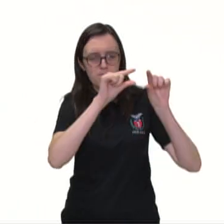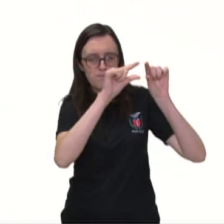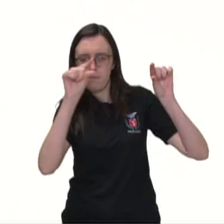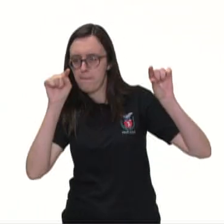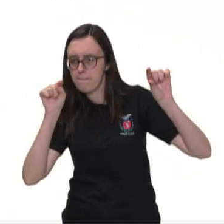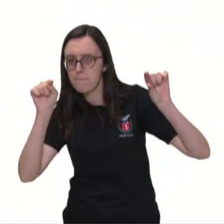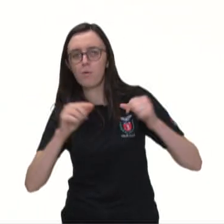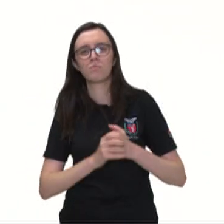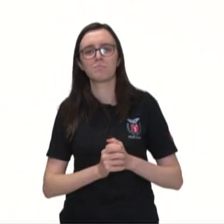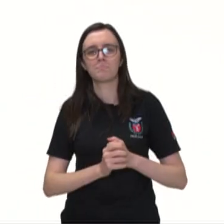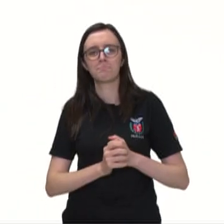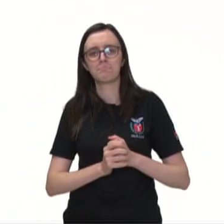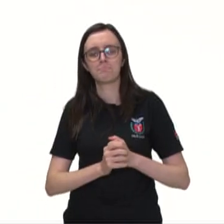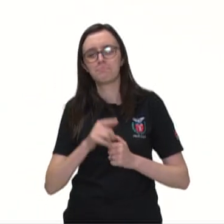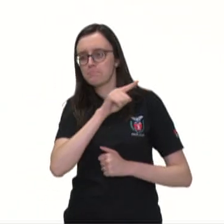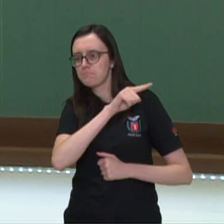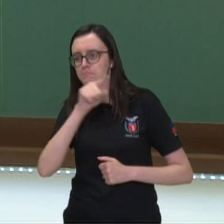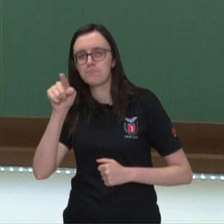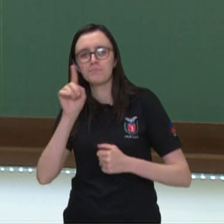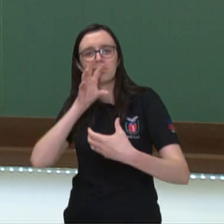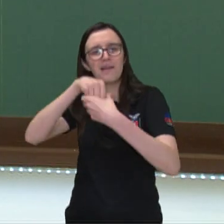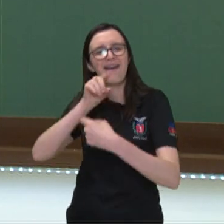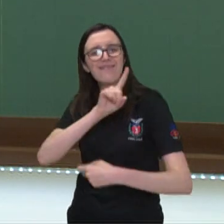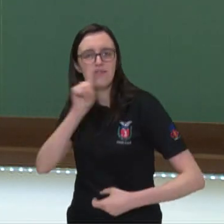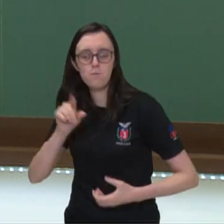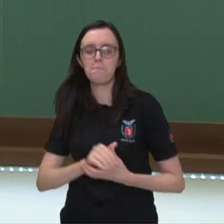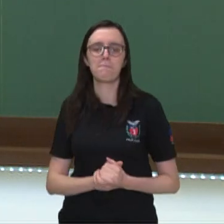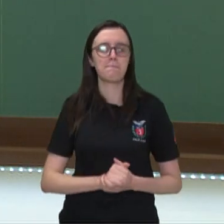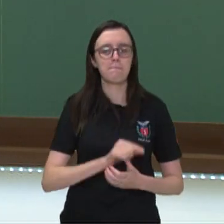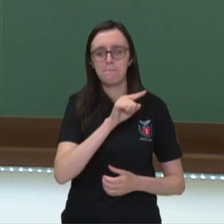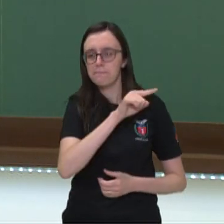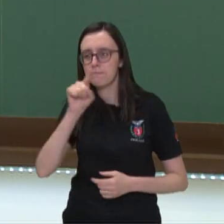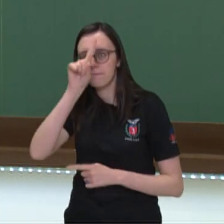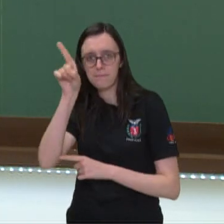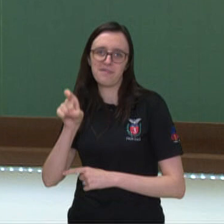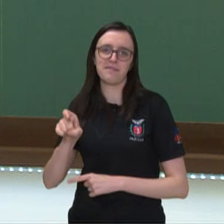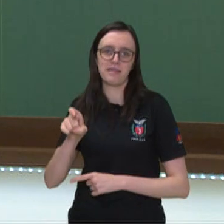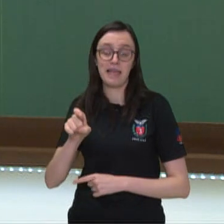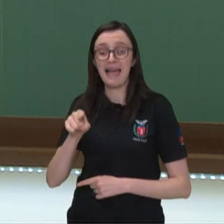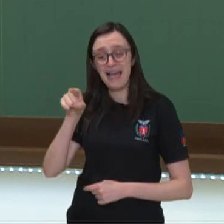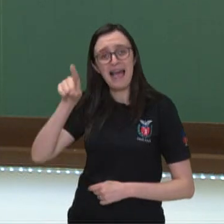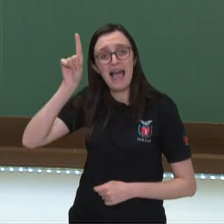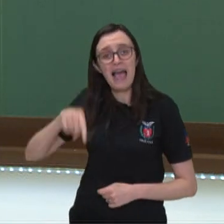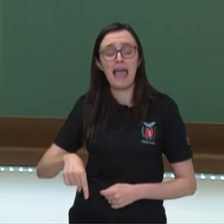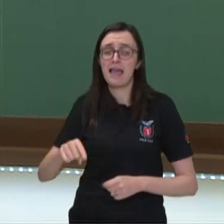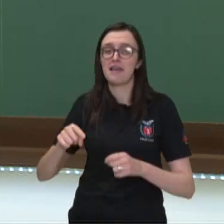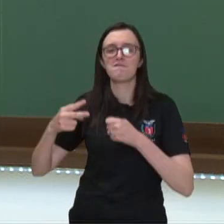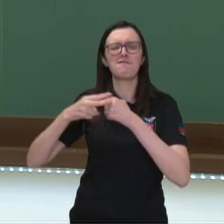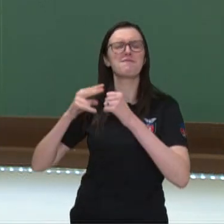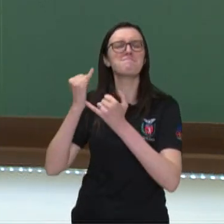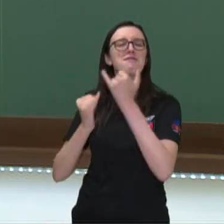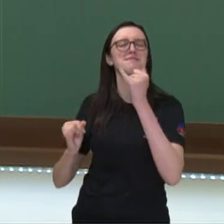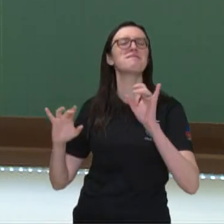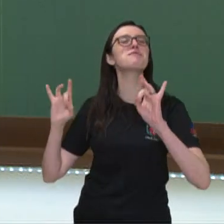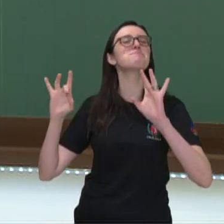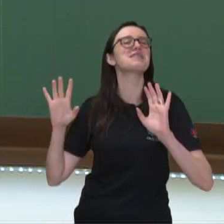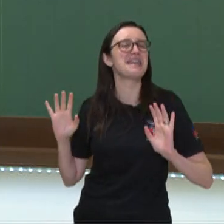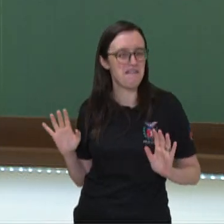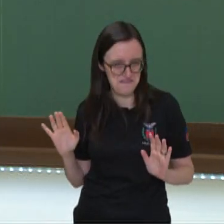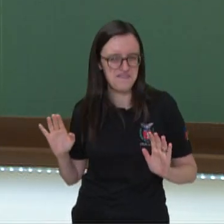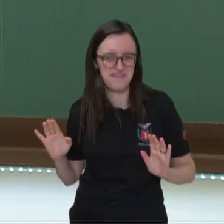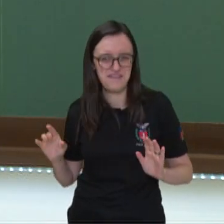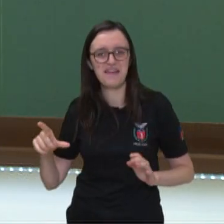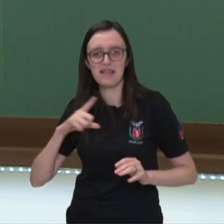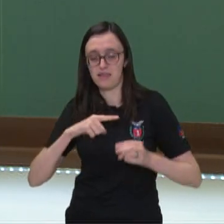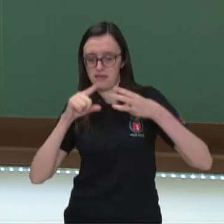e interrogativa. Por isso que ele é tão especial, porque ele é verbo na afirmativa, ele faz a negativa e